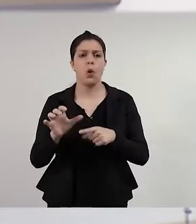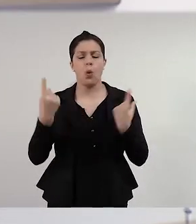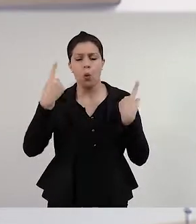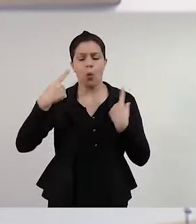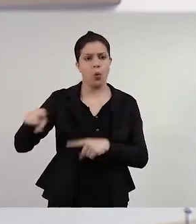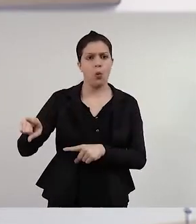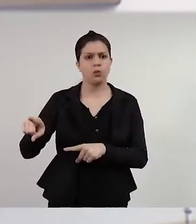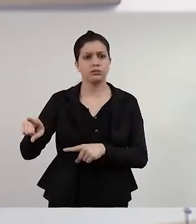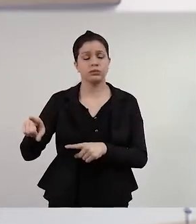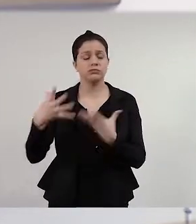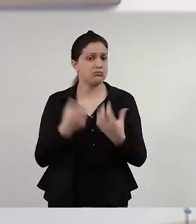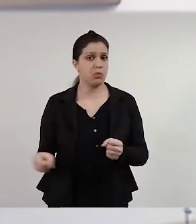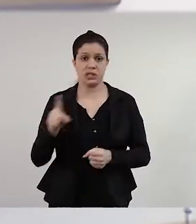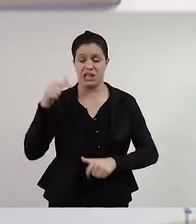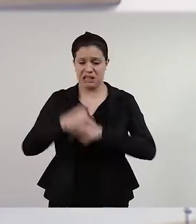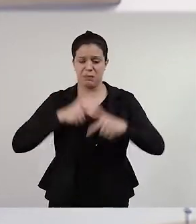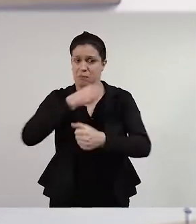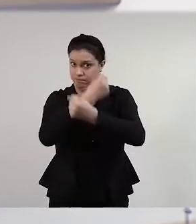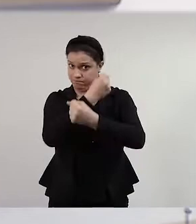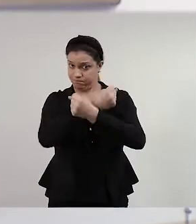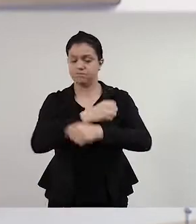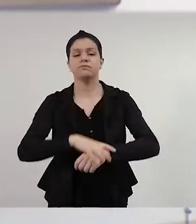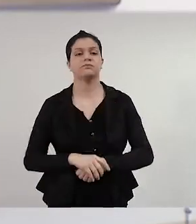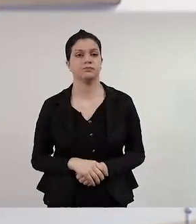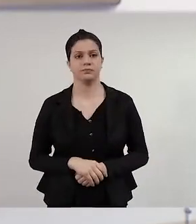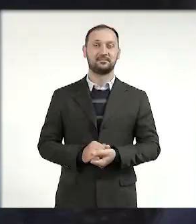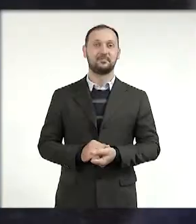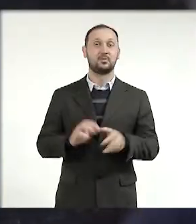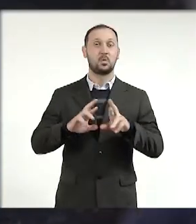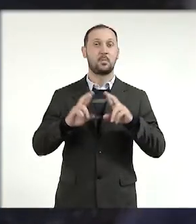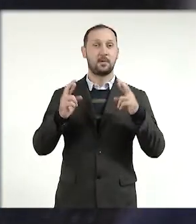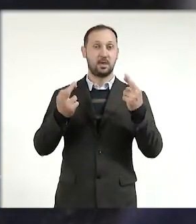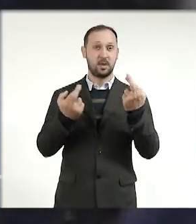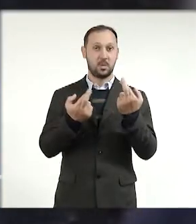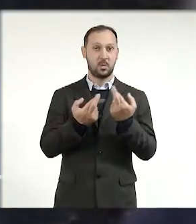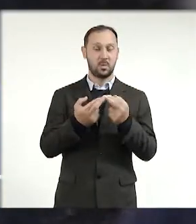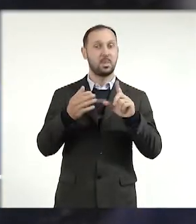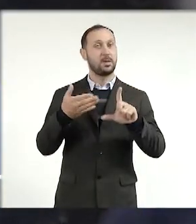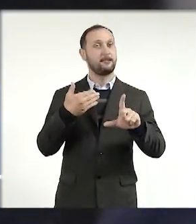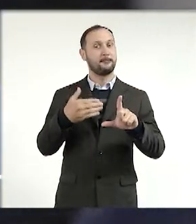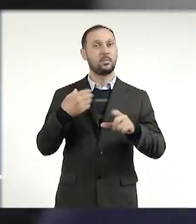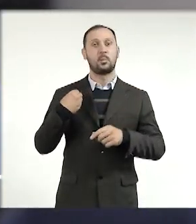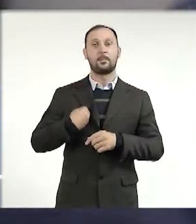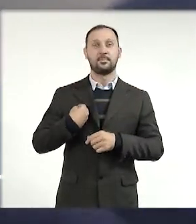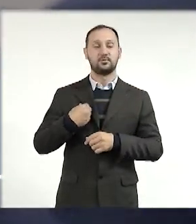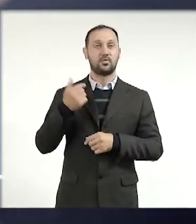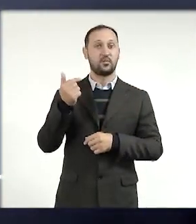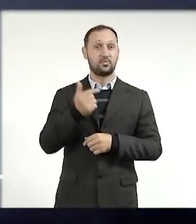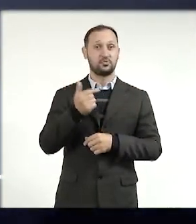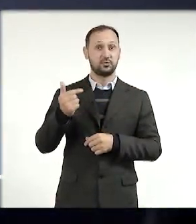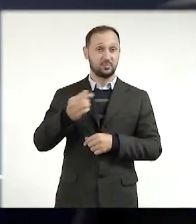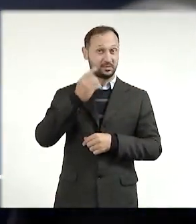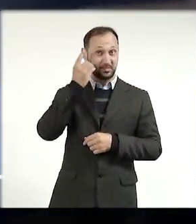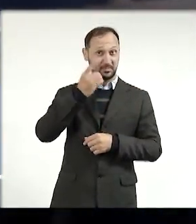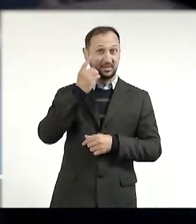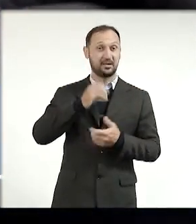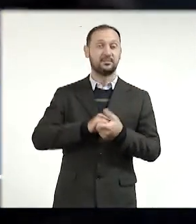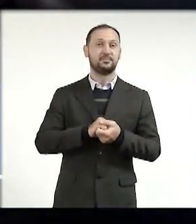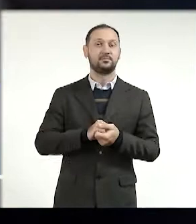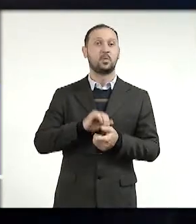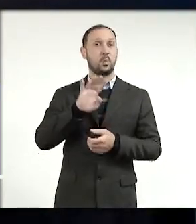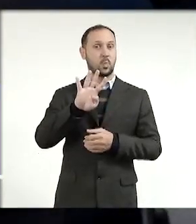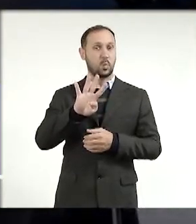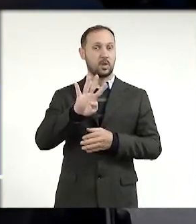a Semana Estadual de Combate ao Trabalho Escravo. Em mais uma sessão virtual com a presença de